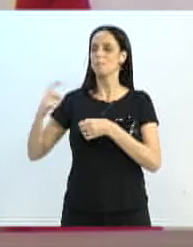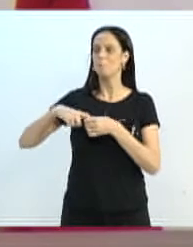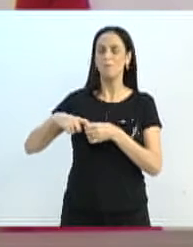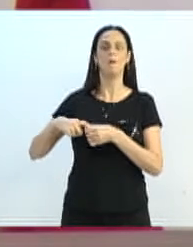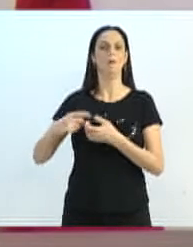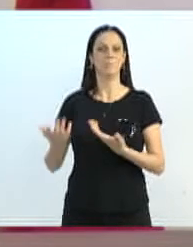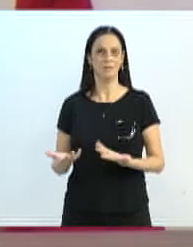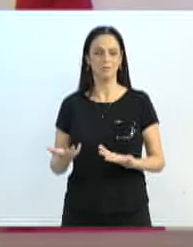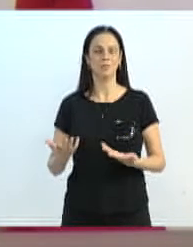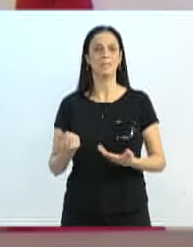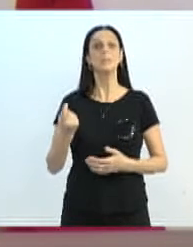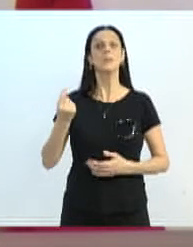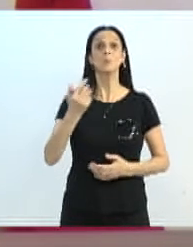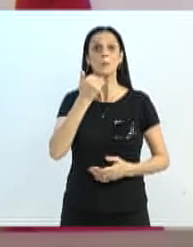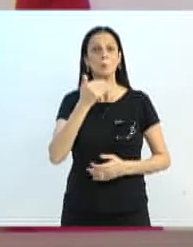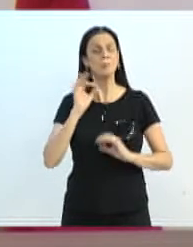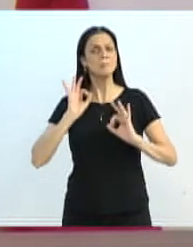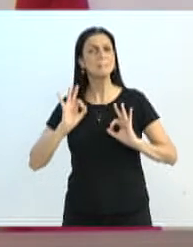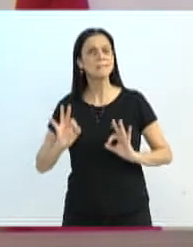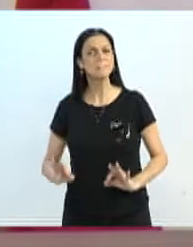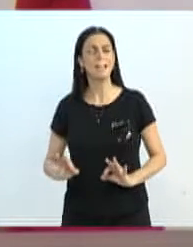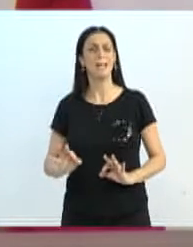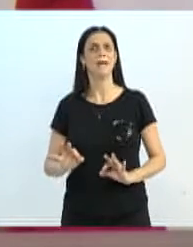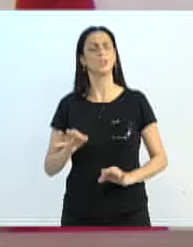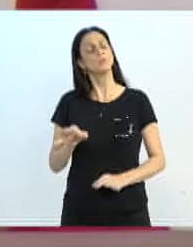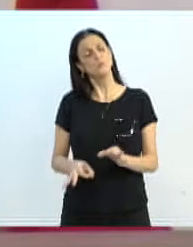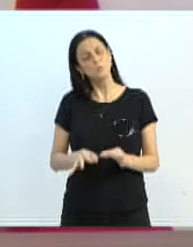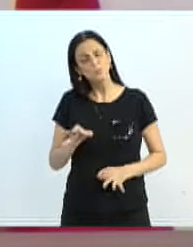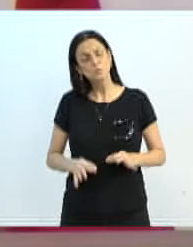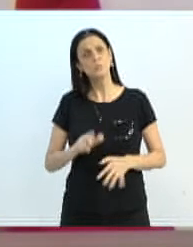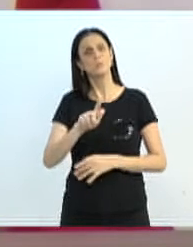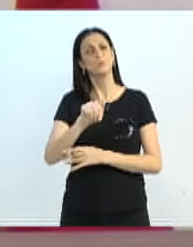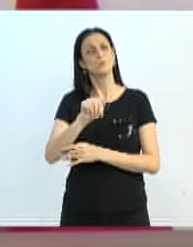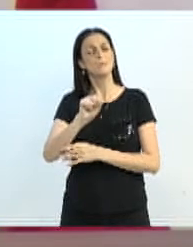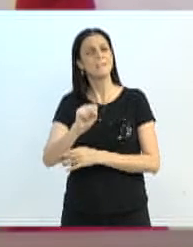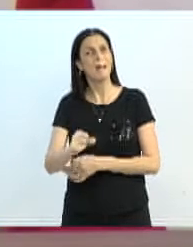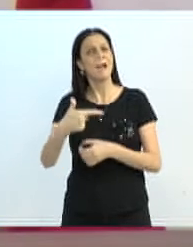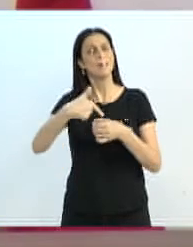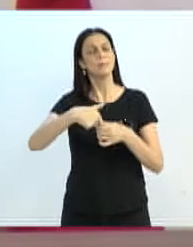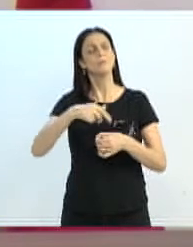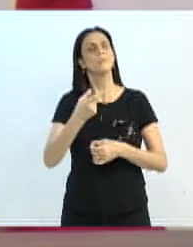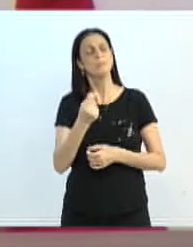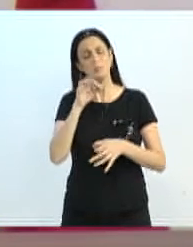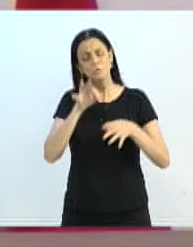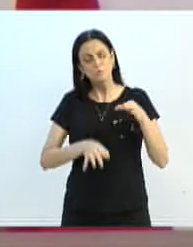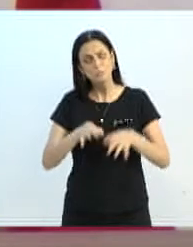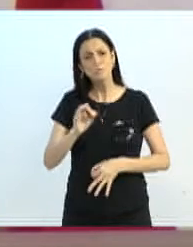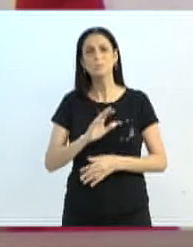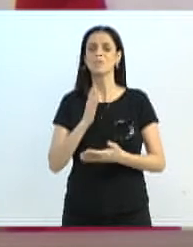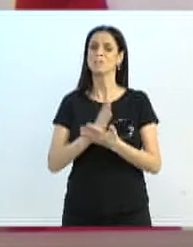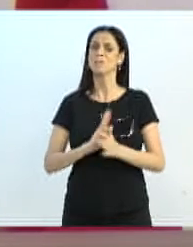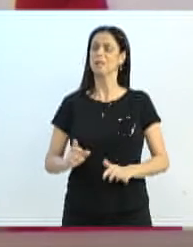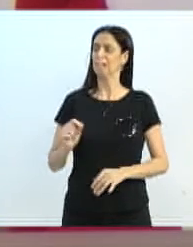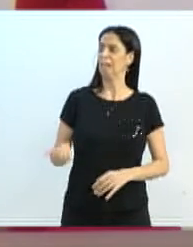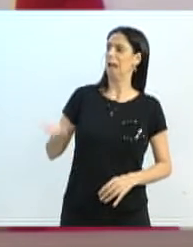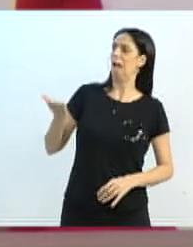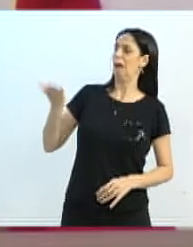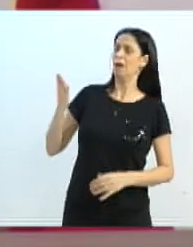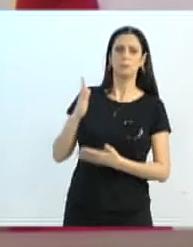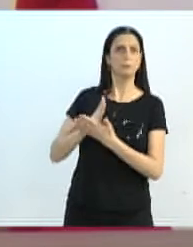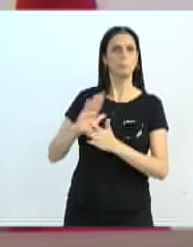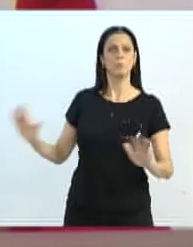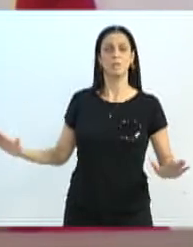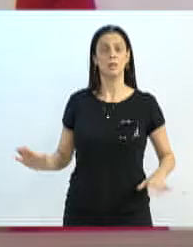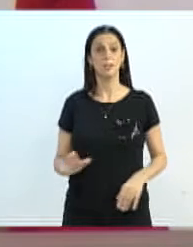economia. Queremos o preço da comida, do gás, dos combustíveis, seja o que for, a preços justos. Mais emprego e renda. Uma vida